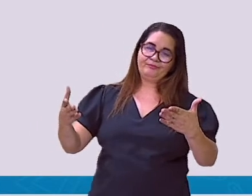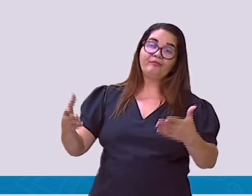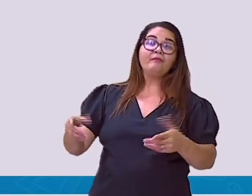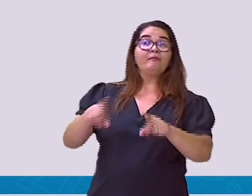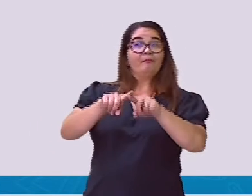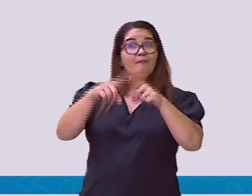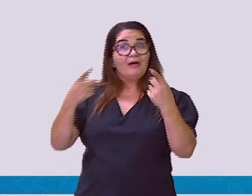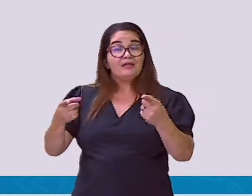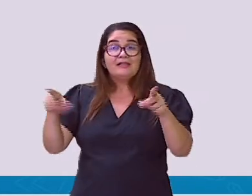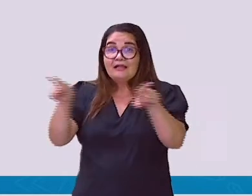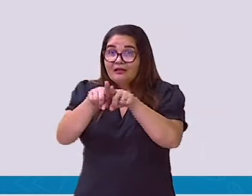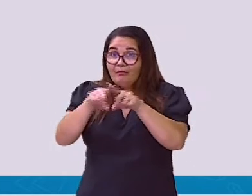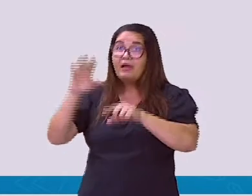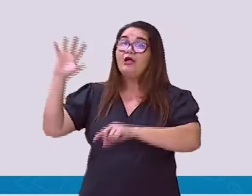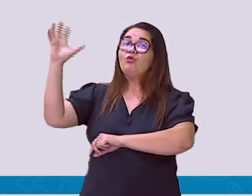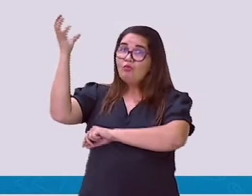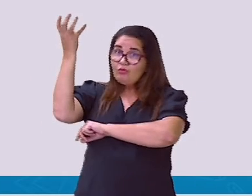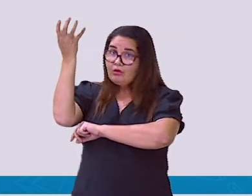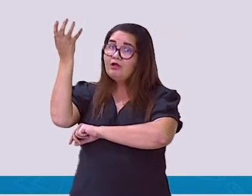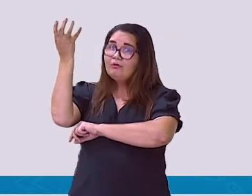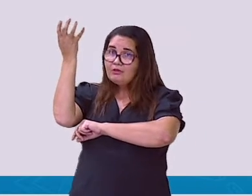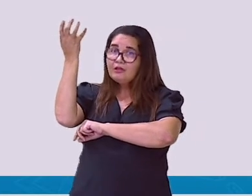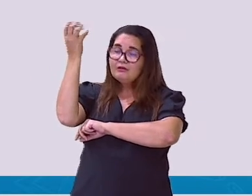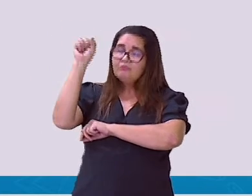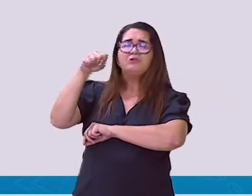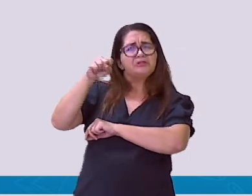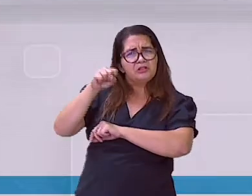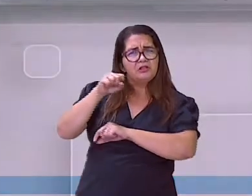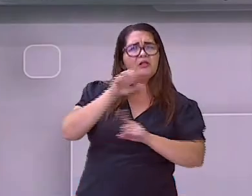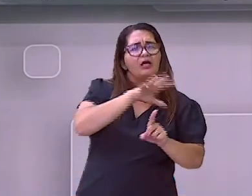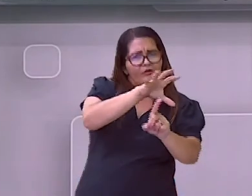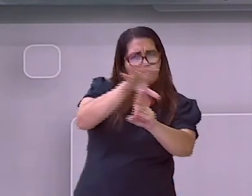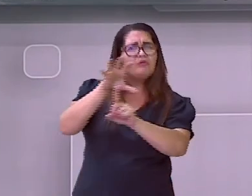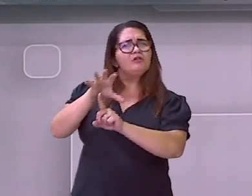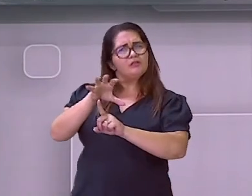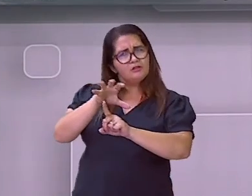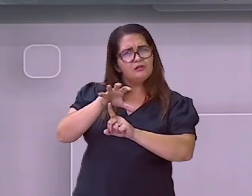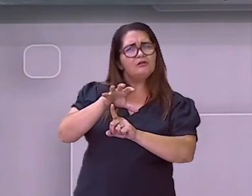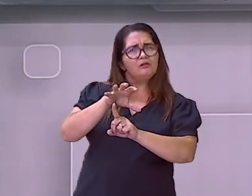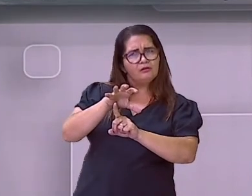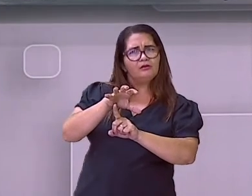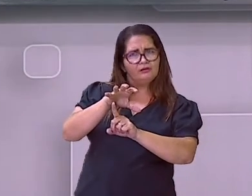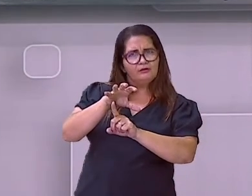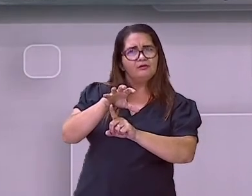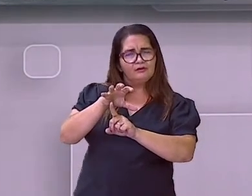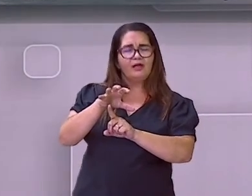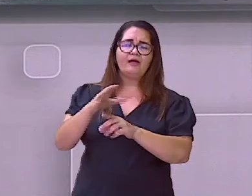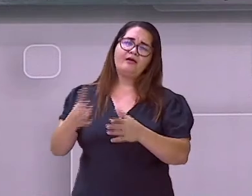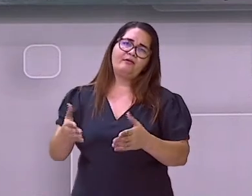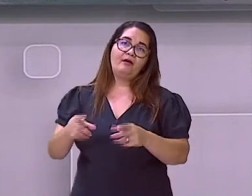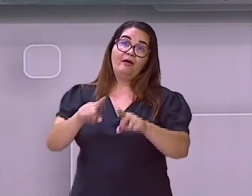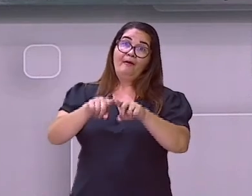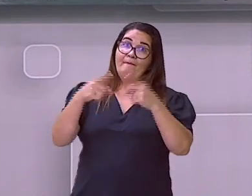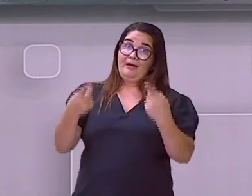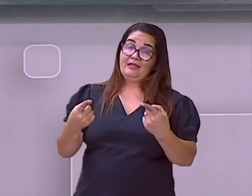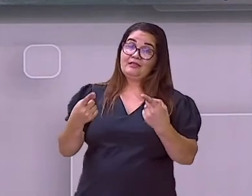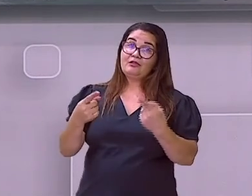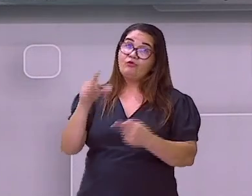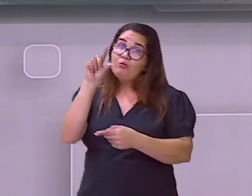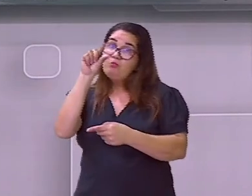também interferiu nesses assuntos. Mas foi um fator de